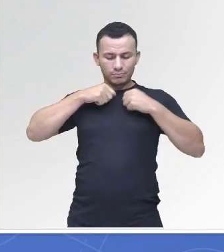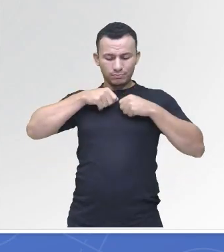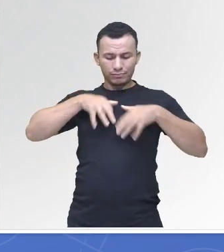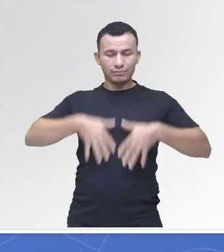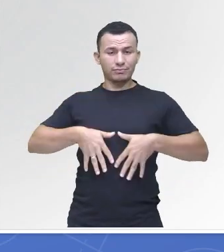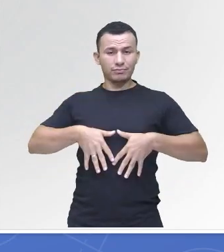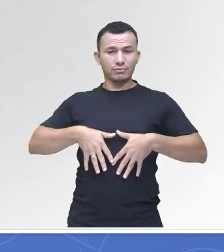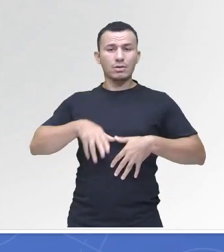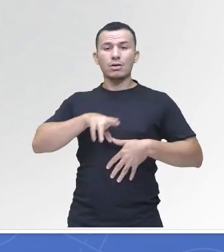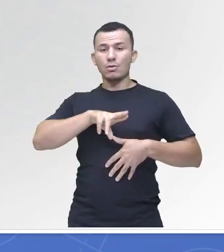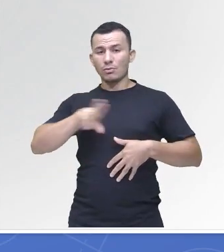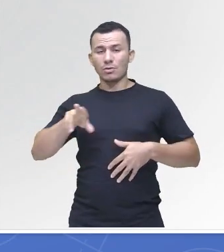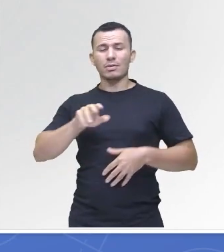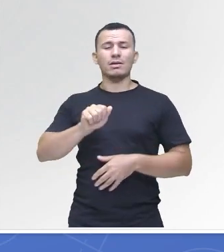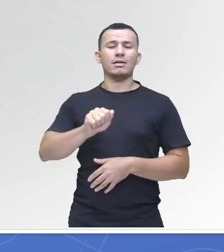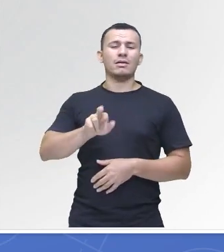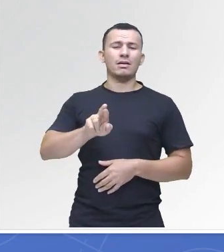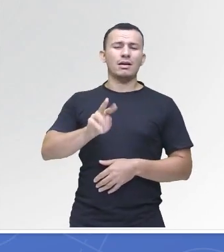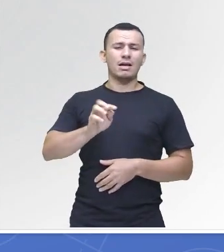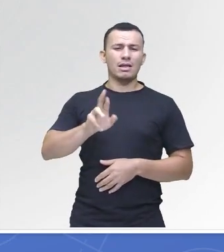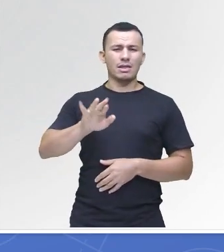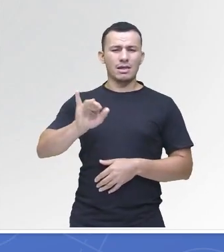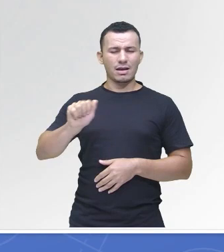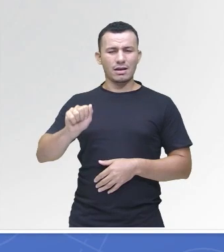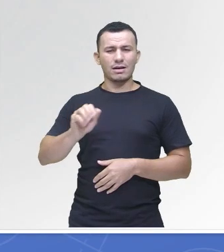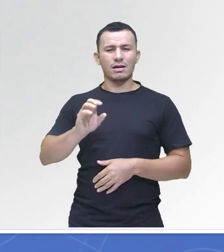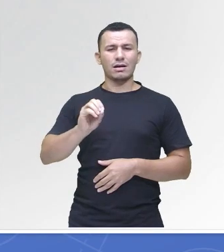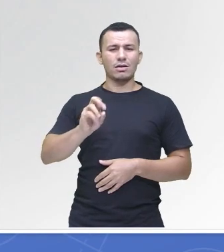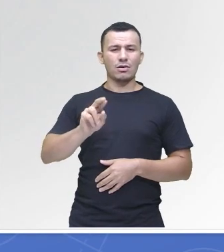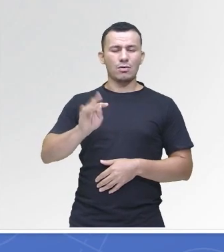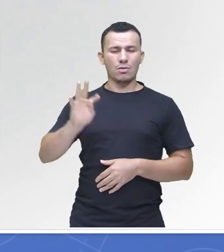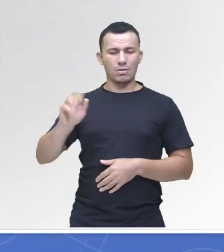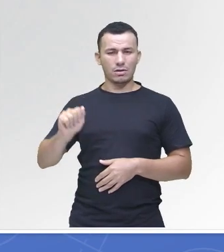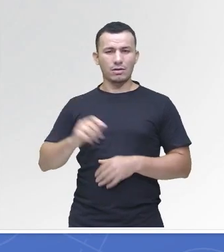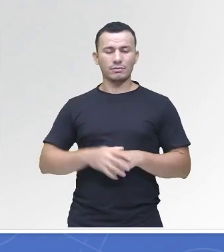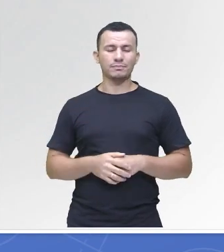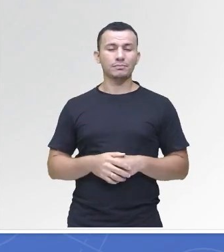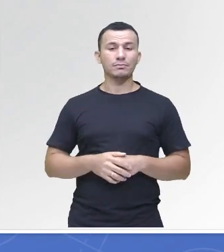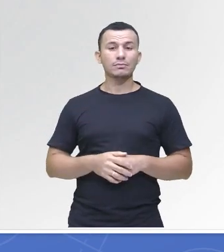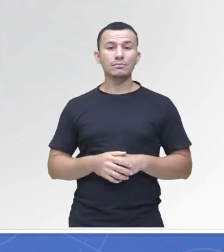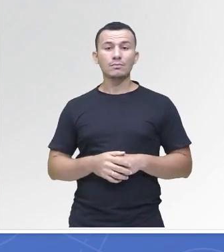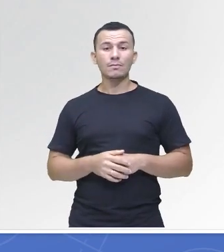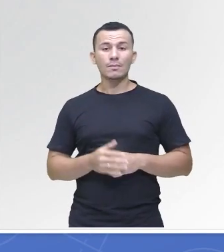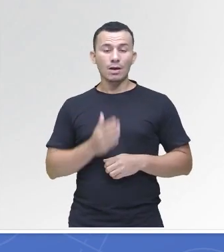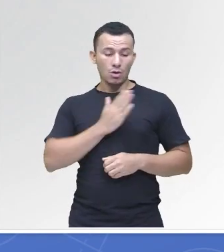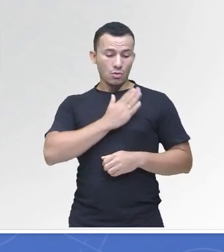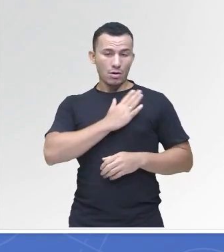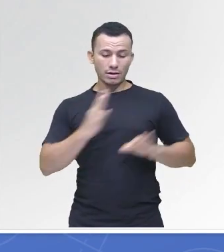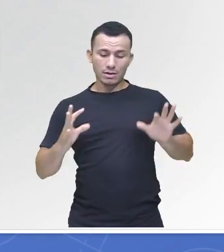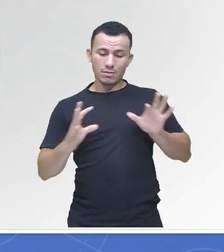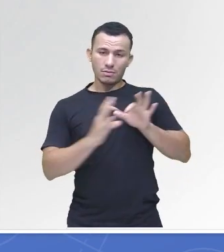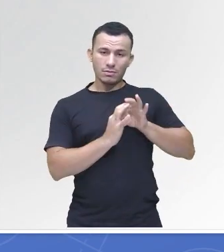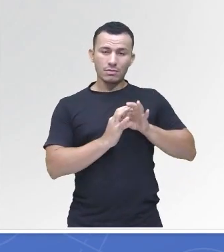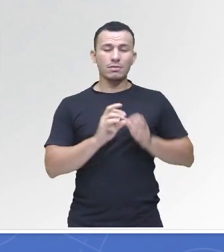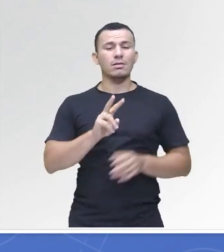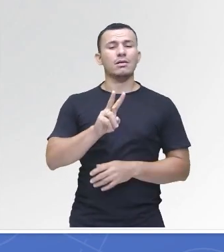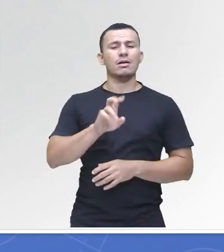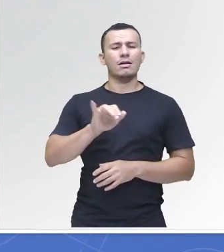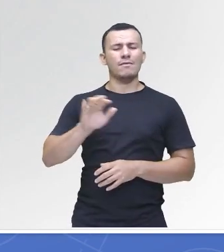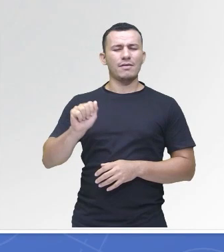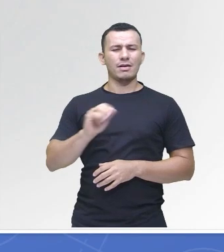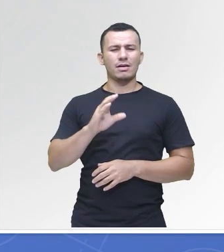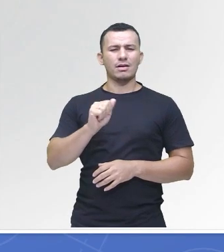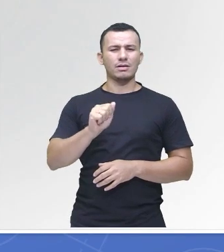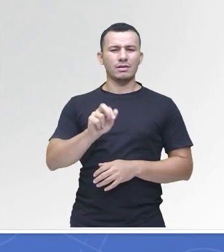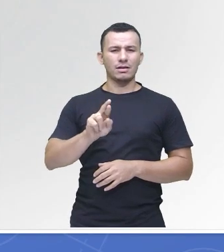A artéria aorta. E o que vai chegar no nosso coração é a veia cava, tá? Então, lembrando que ele realiza ali